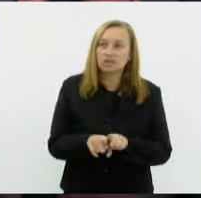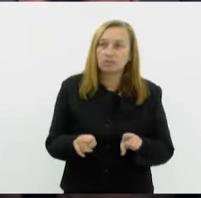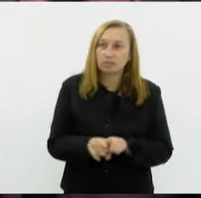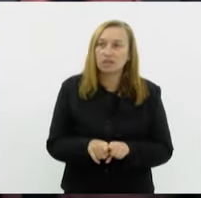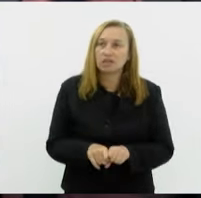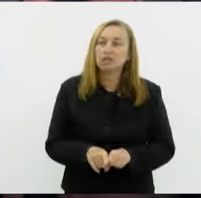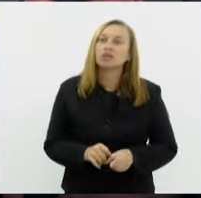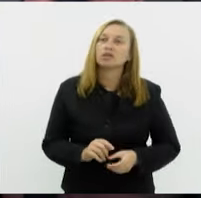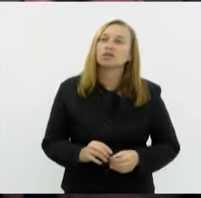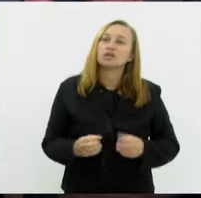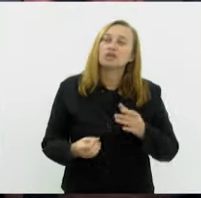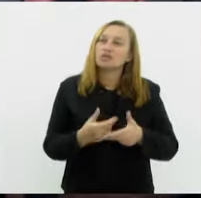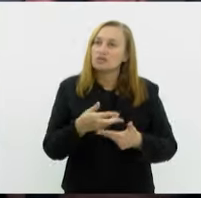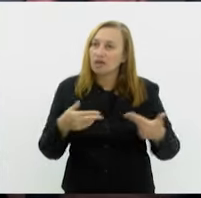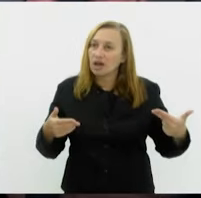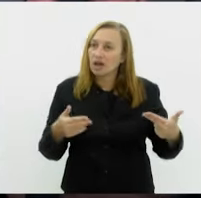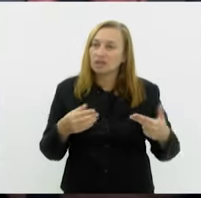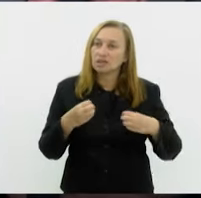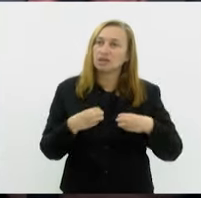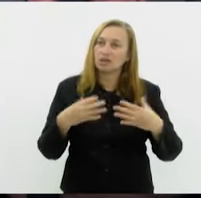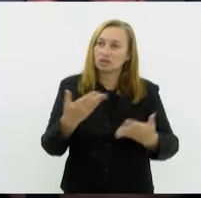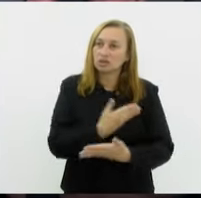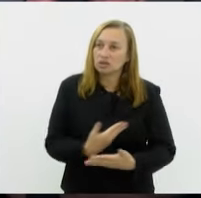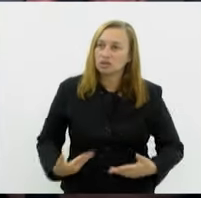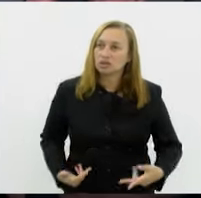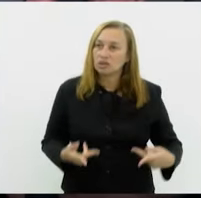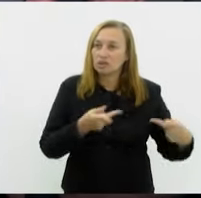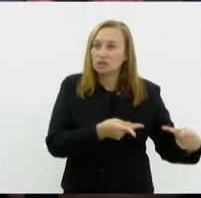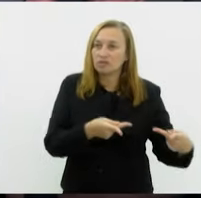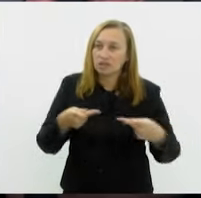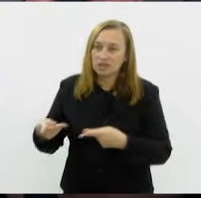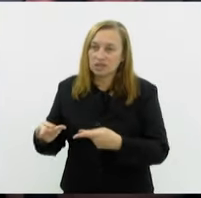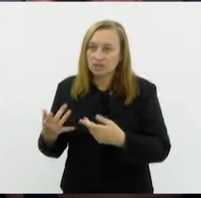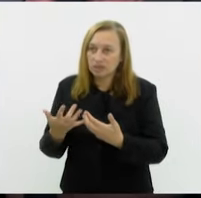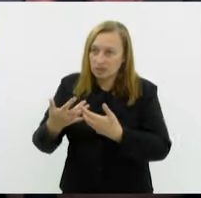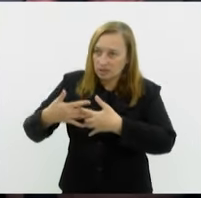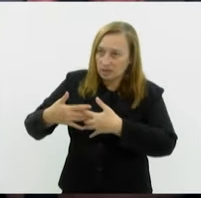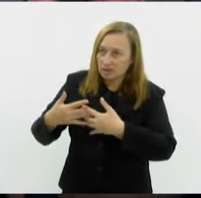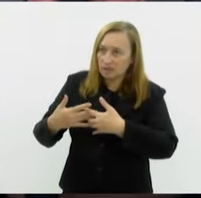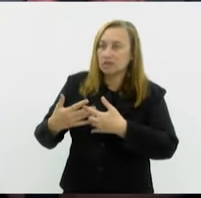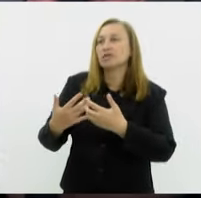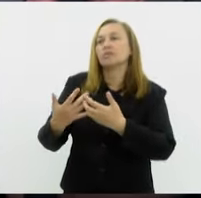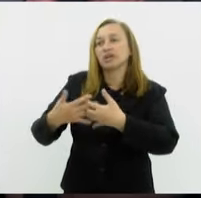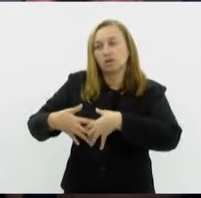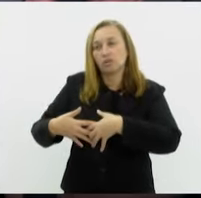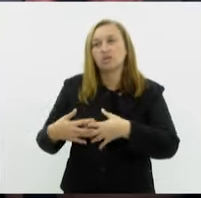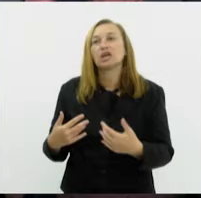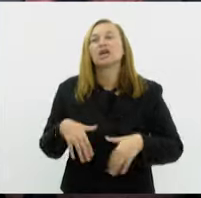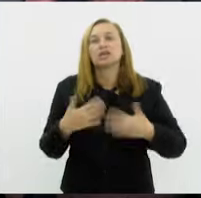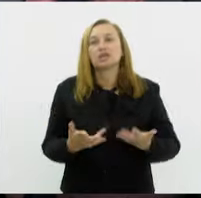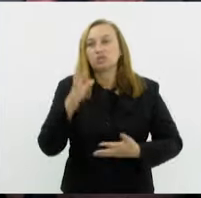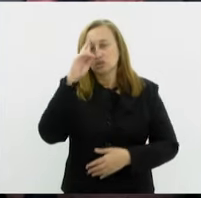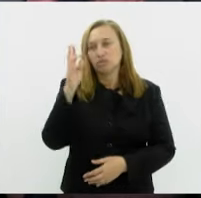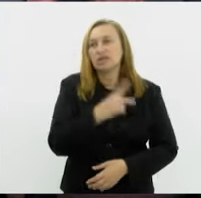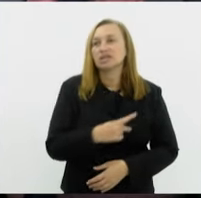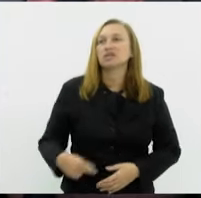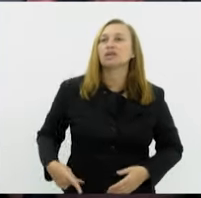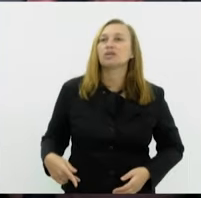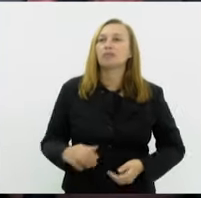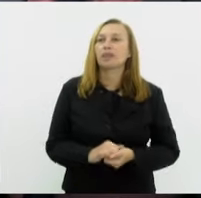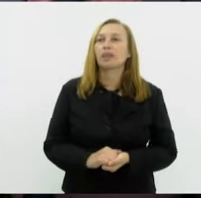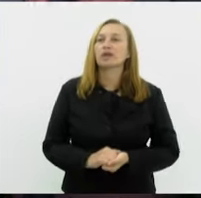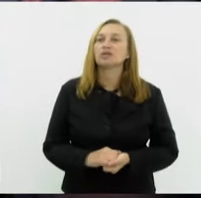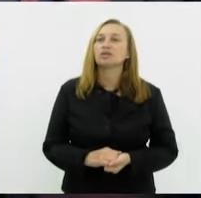parte. Nós fizemos inúmeras audiências e visitas à cidade de Petrópolis. E aí, senhor presidente, nós,